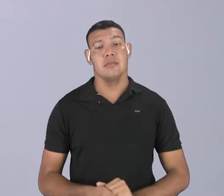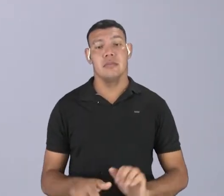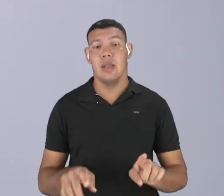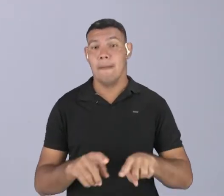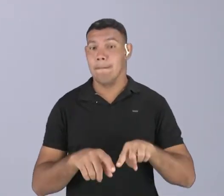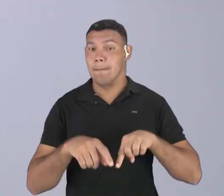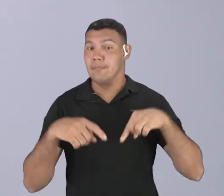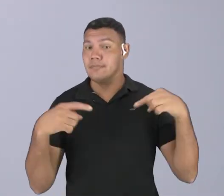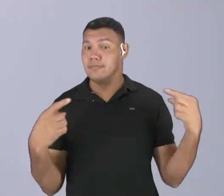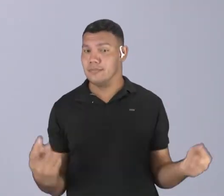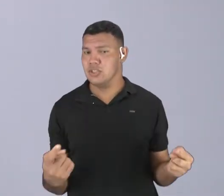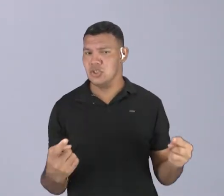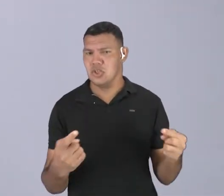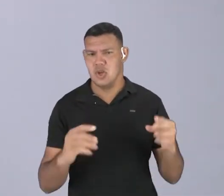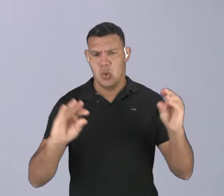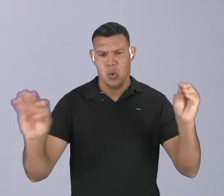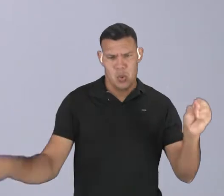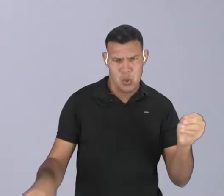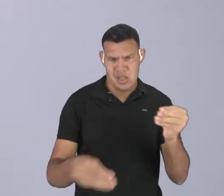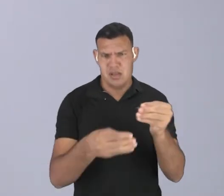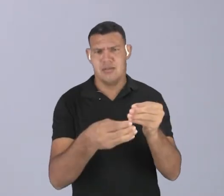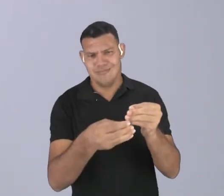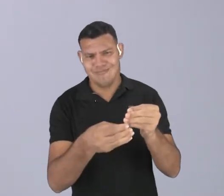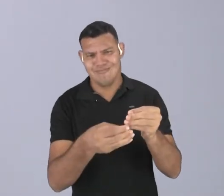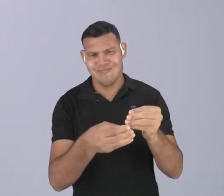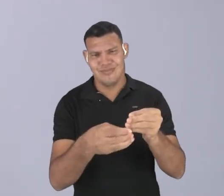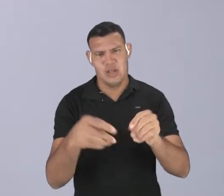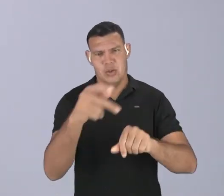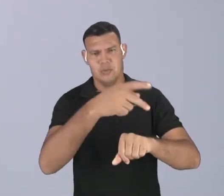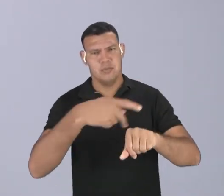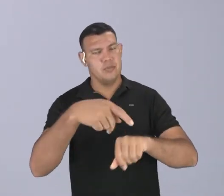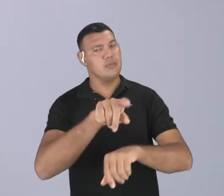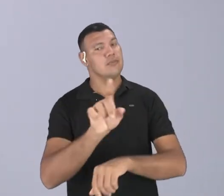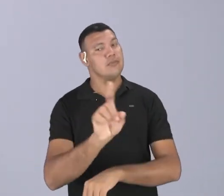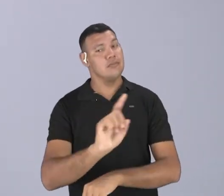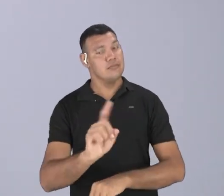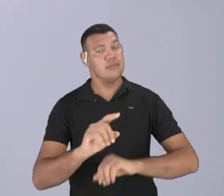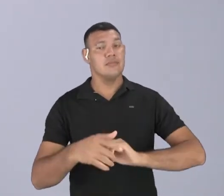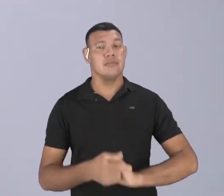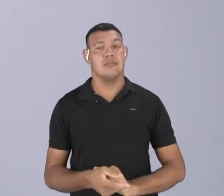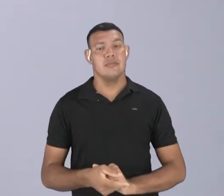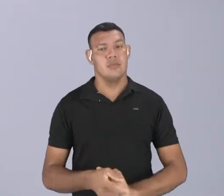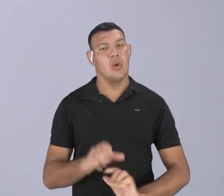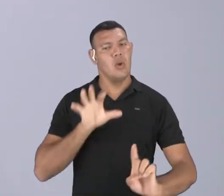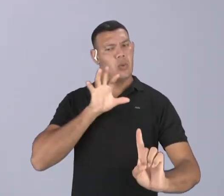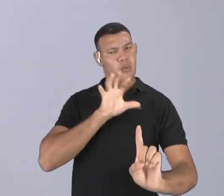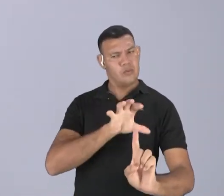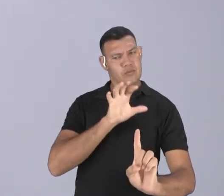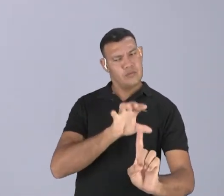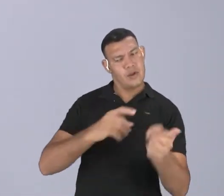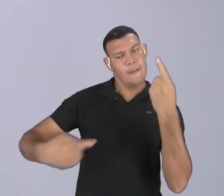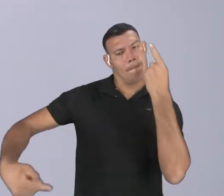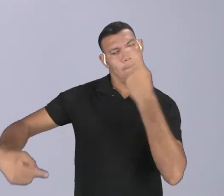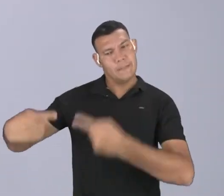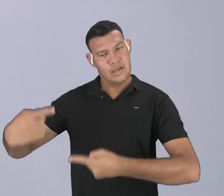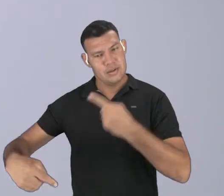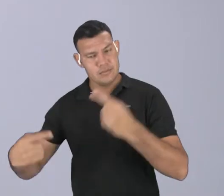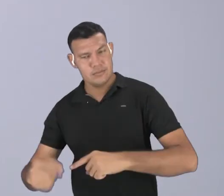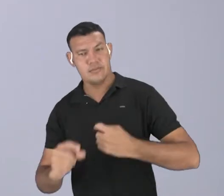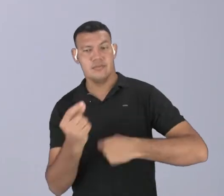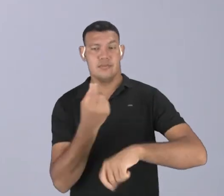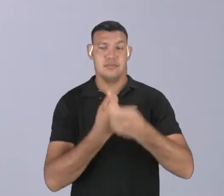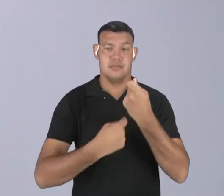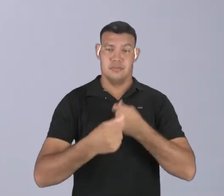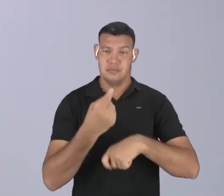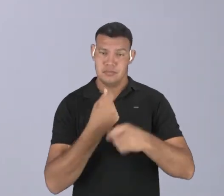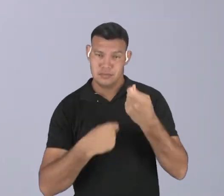mas não tem a anexação do território. Então, essa dominação ela pode ser uma influência política, uma influência